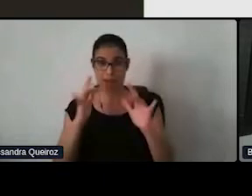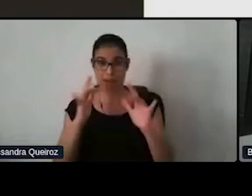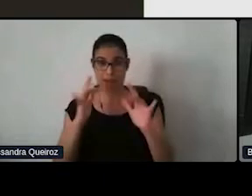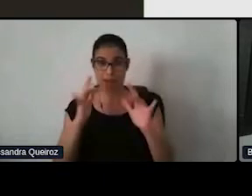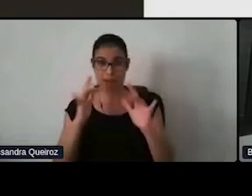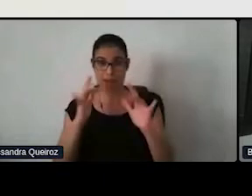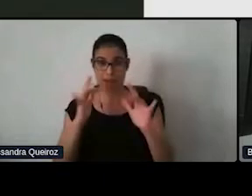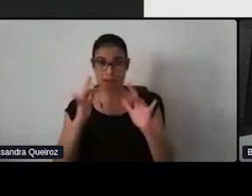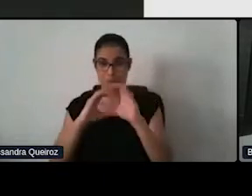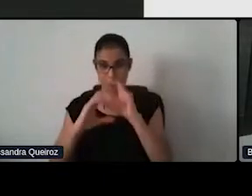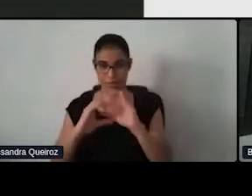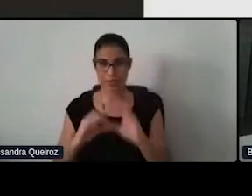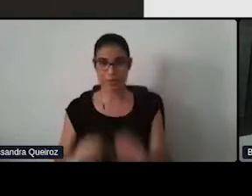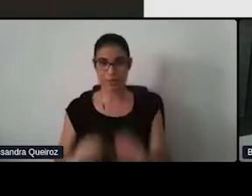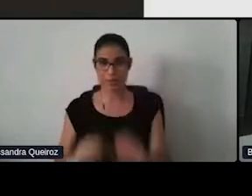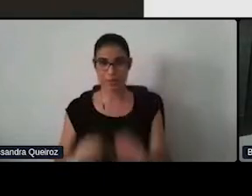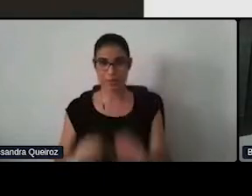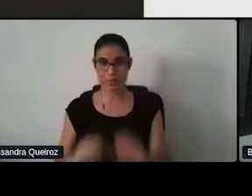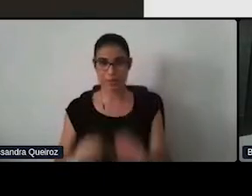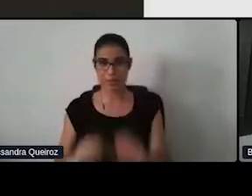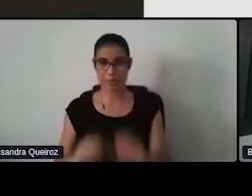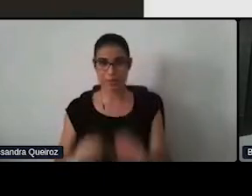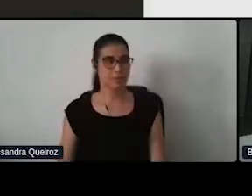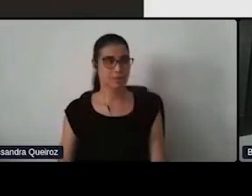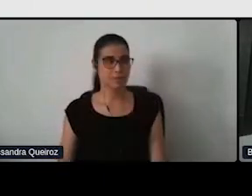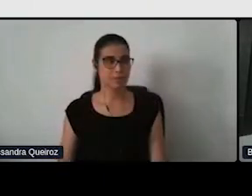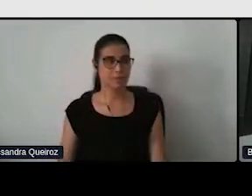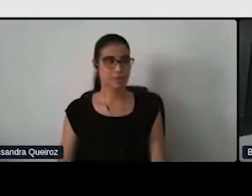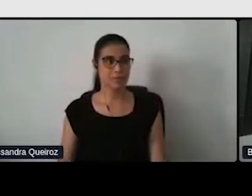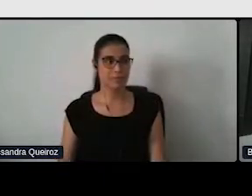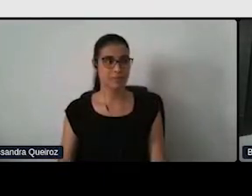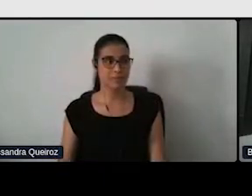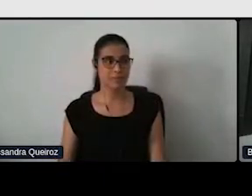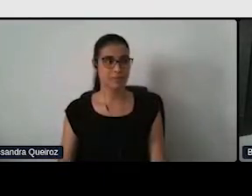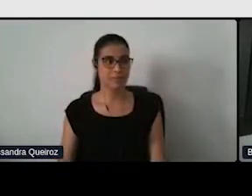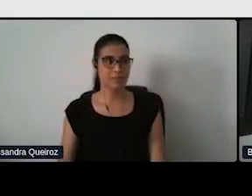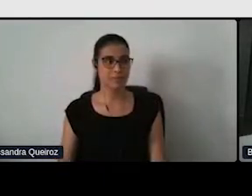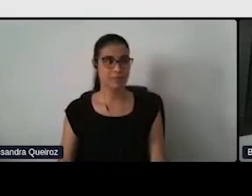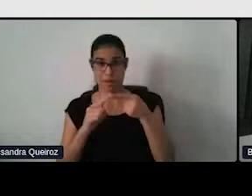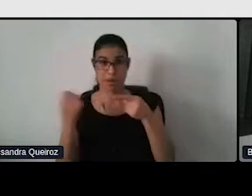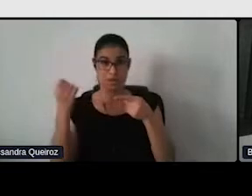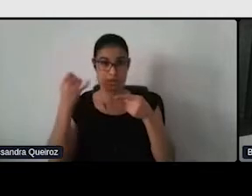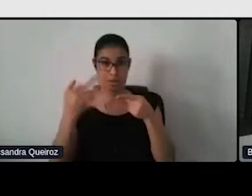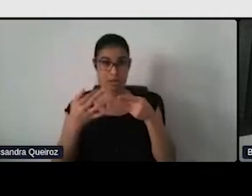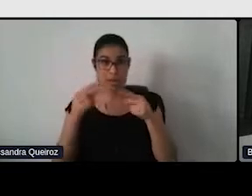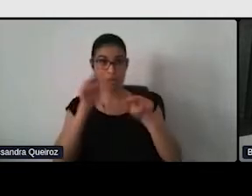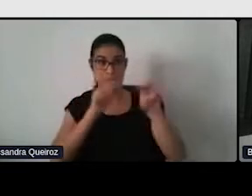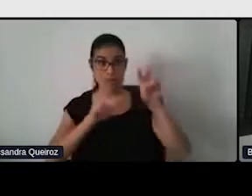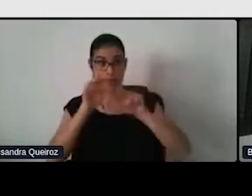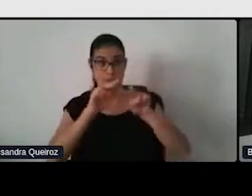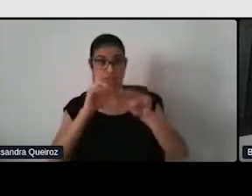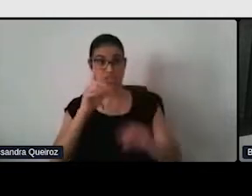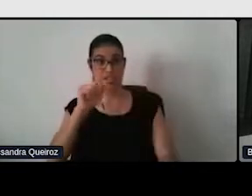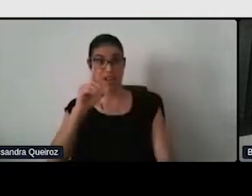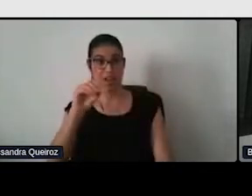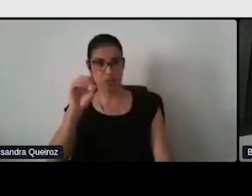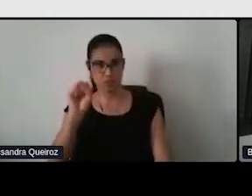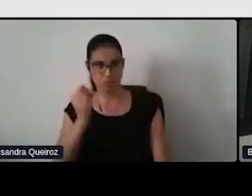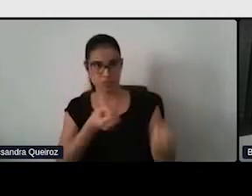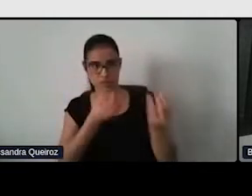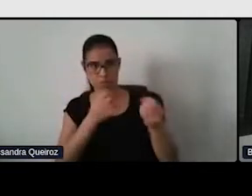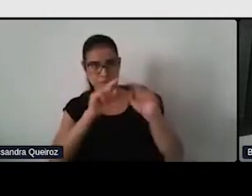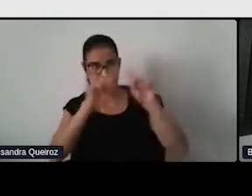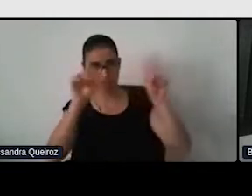Então, o que a gente vai falar hoje, começando pela visualização de dados. Aqui na BevTech eu trabalho